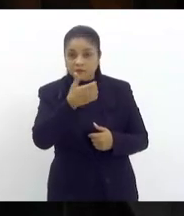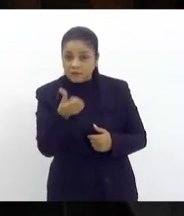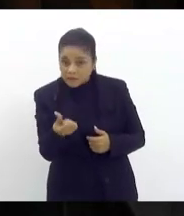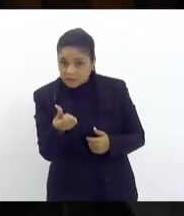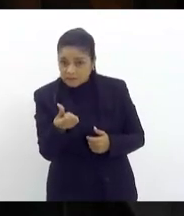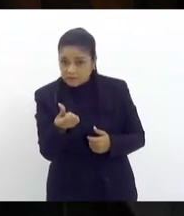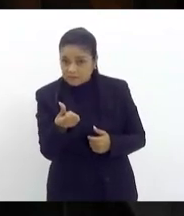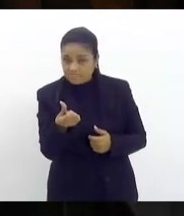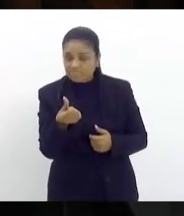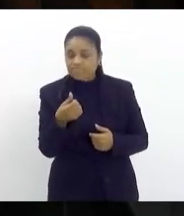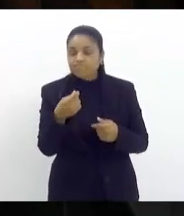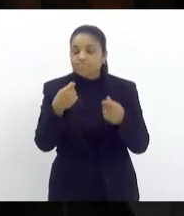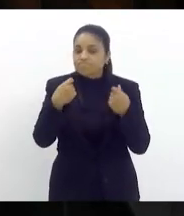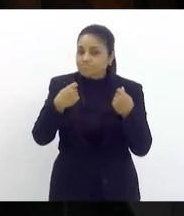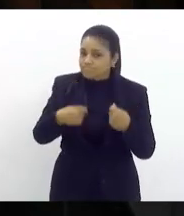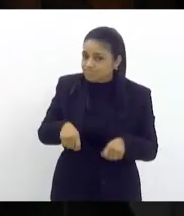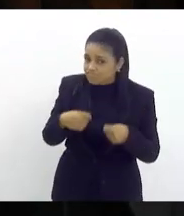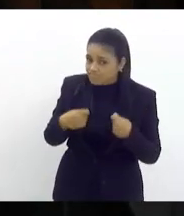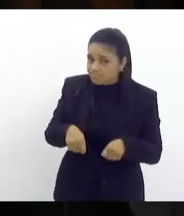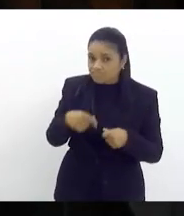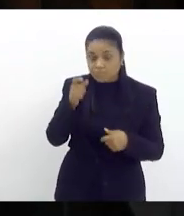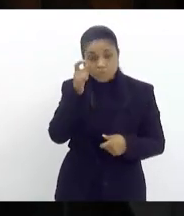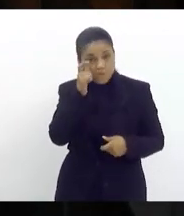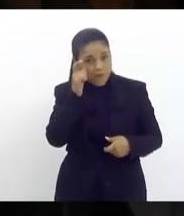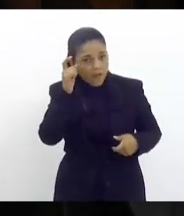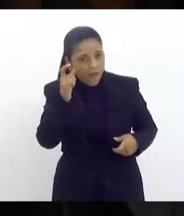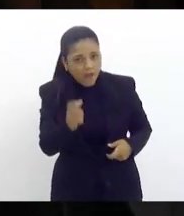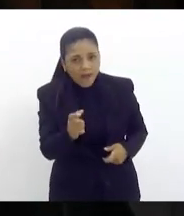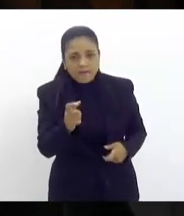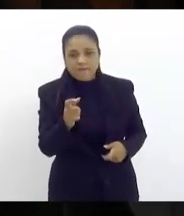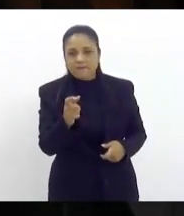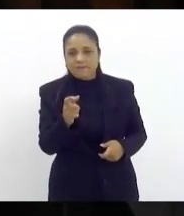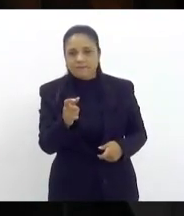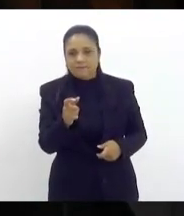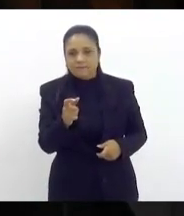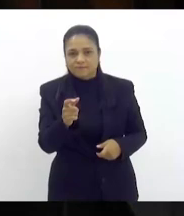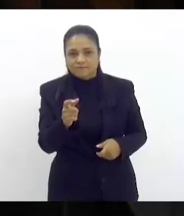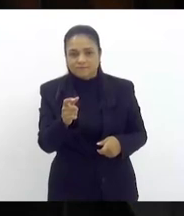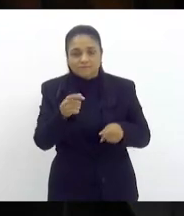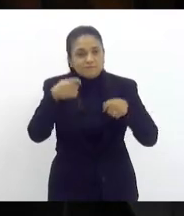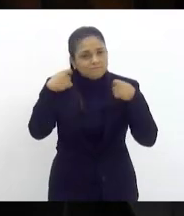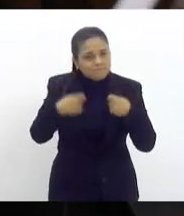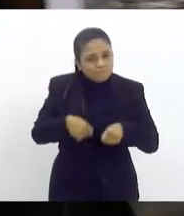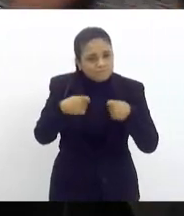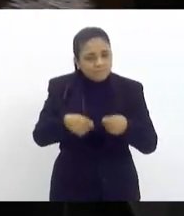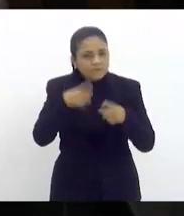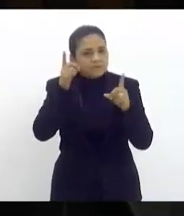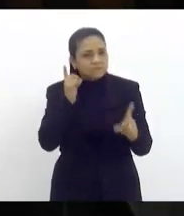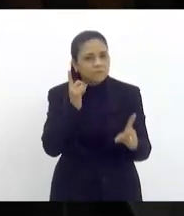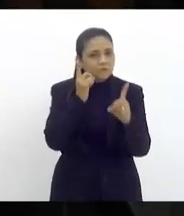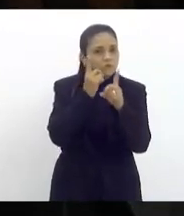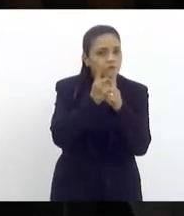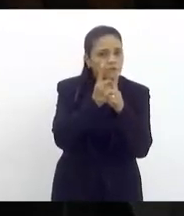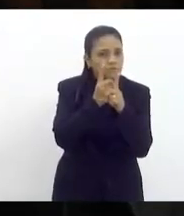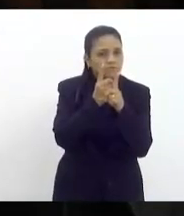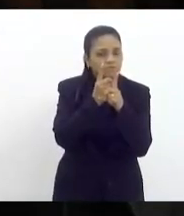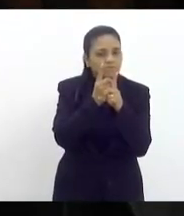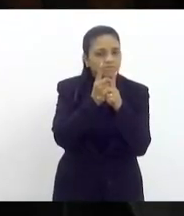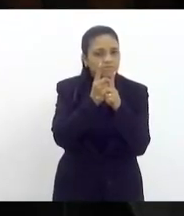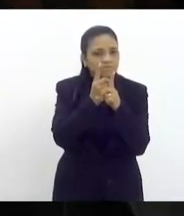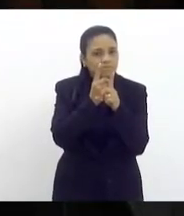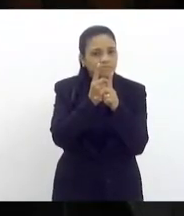que a gente fique atento, porque é preciso descobrir espaços fiscais